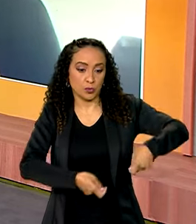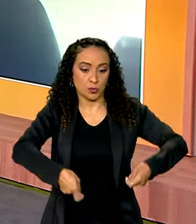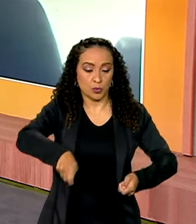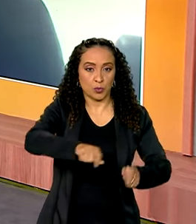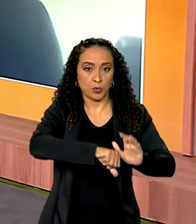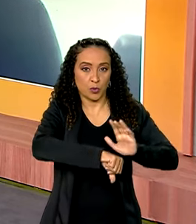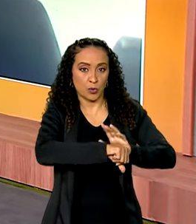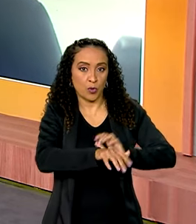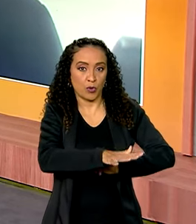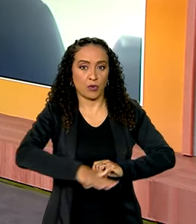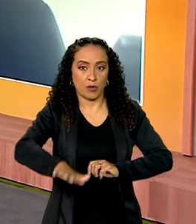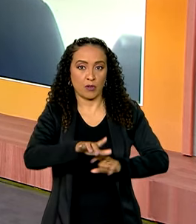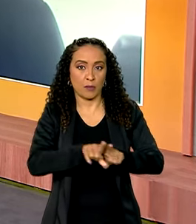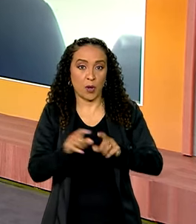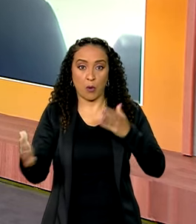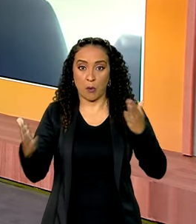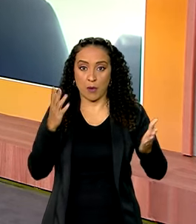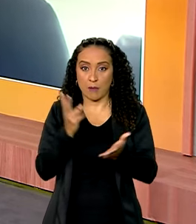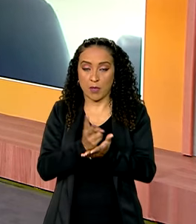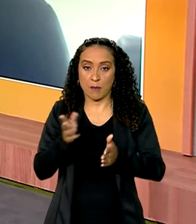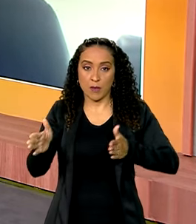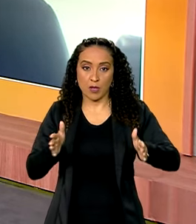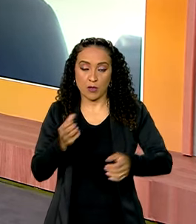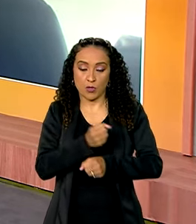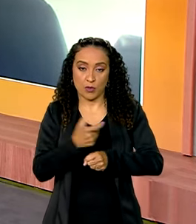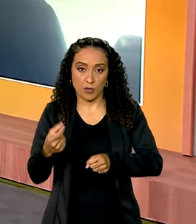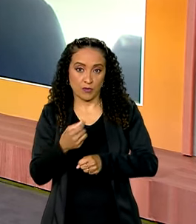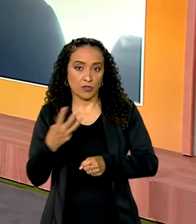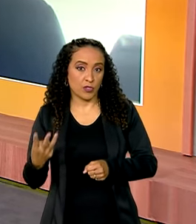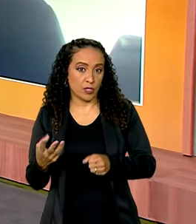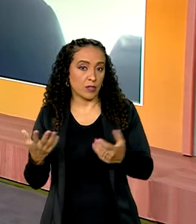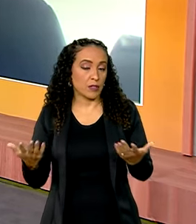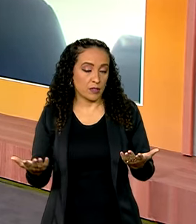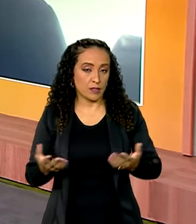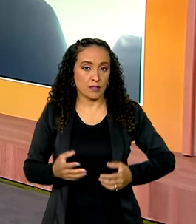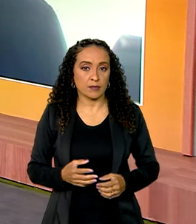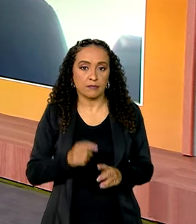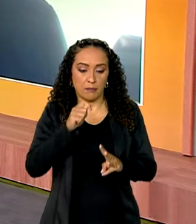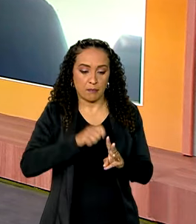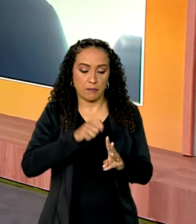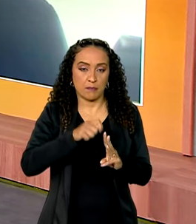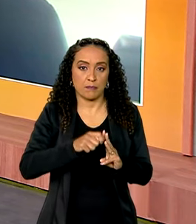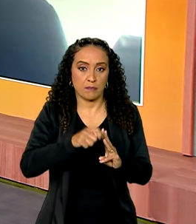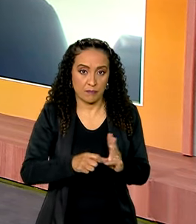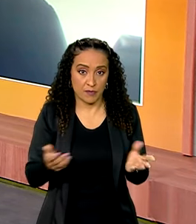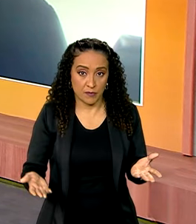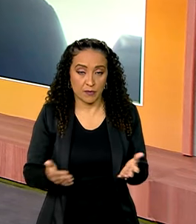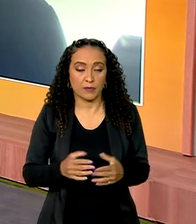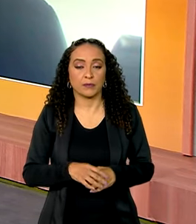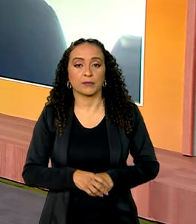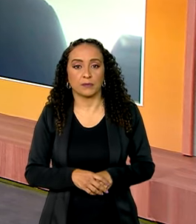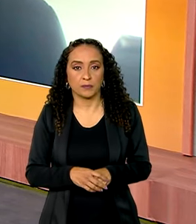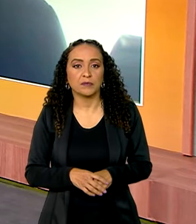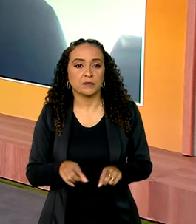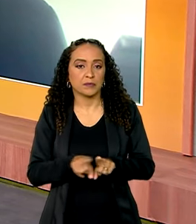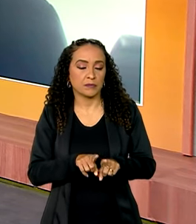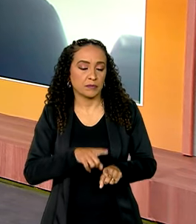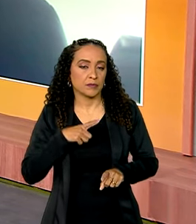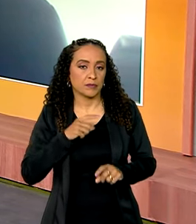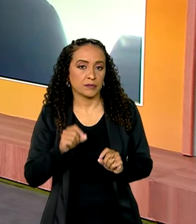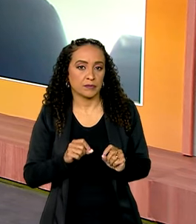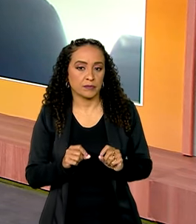na região. Isso em comparação com o mesmo período de 2023. A gente está falando dos três primeiros meses deste ano, né? Temos também